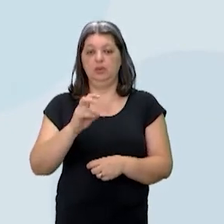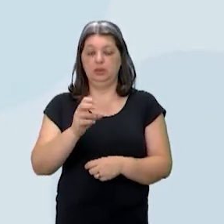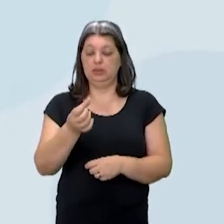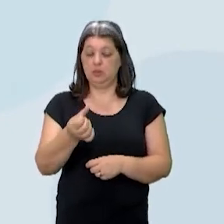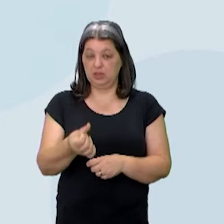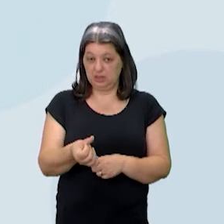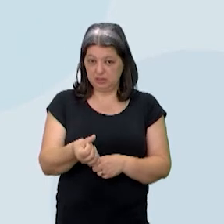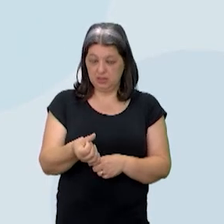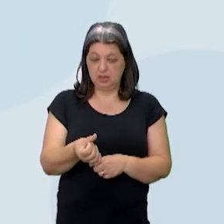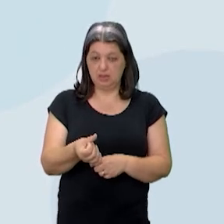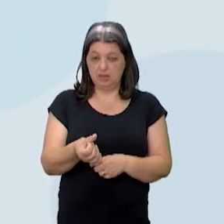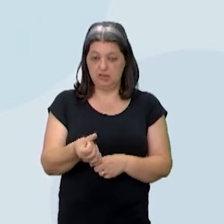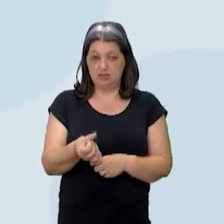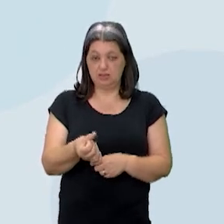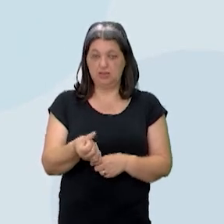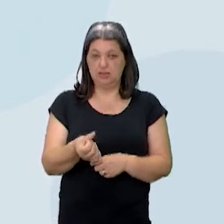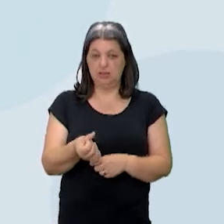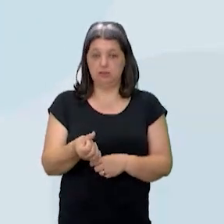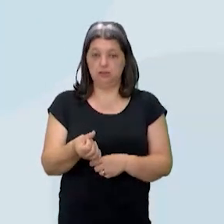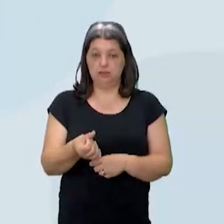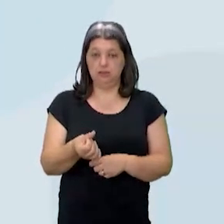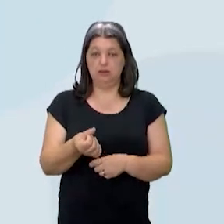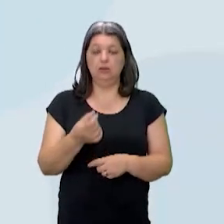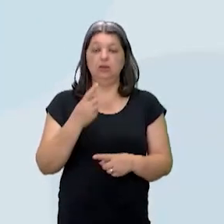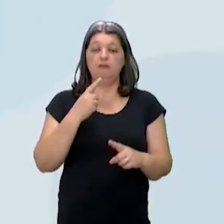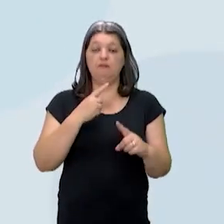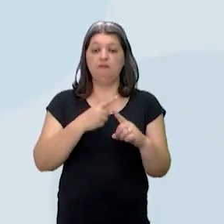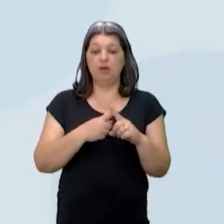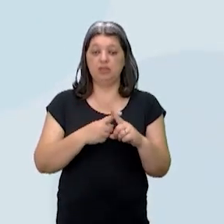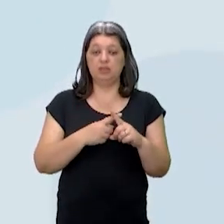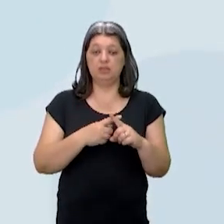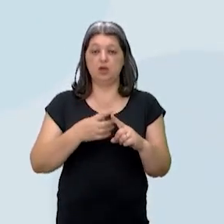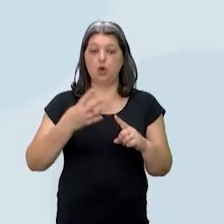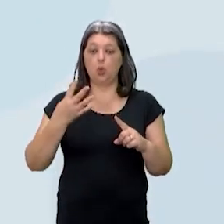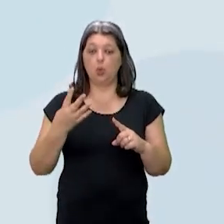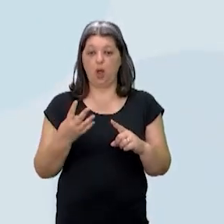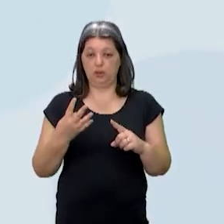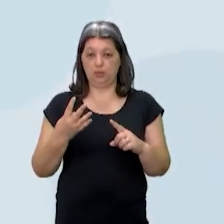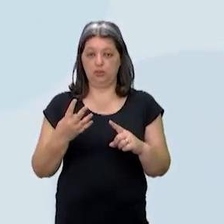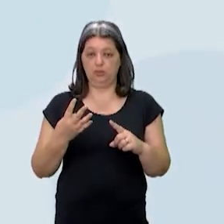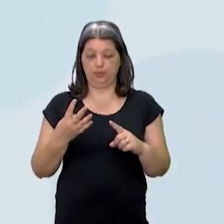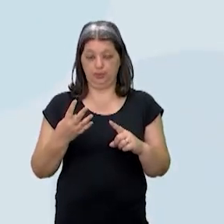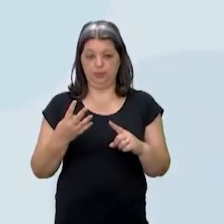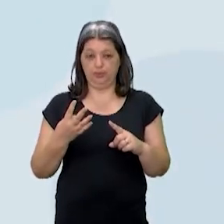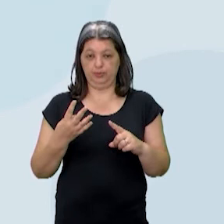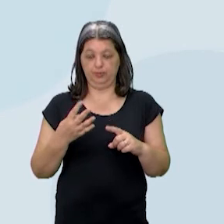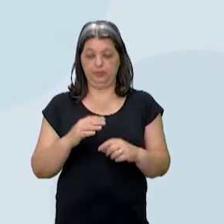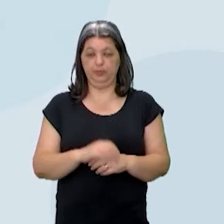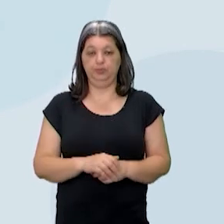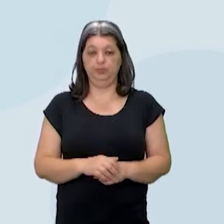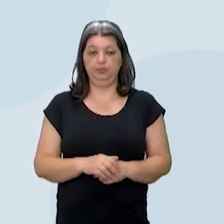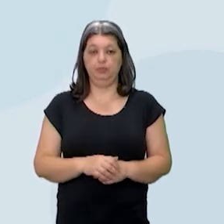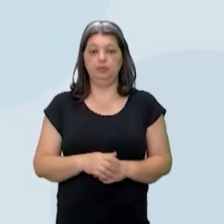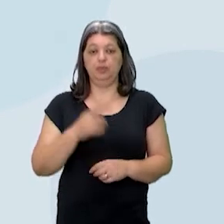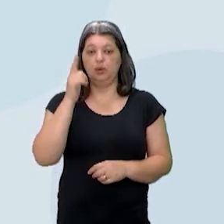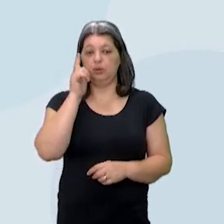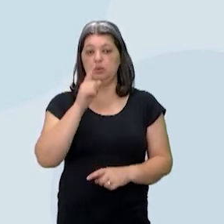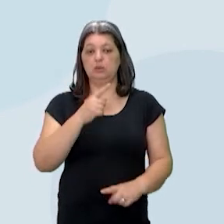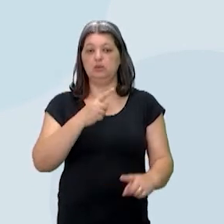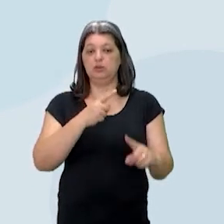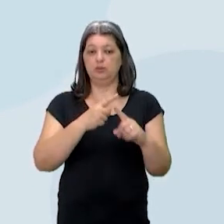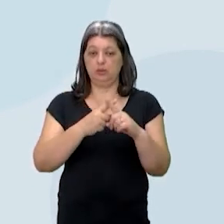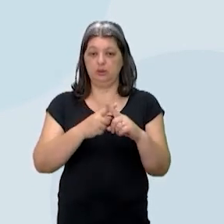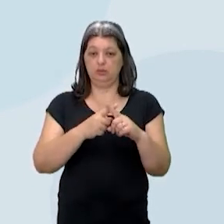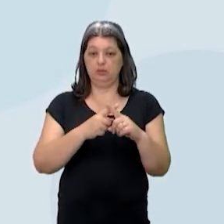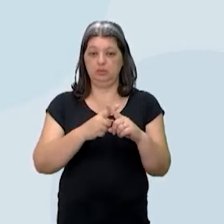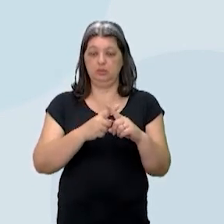0,56 ou 56 centavos vezes 4 unidades de salgadinhos. Para multiplicar, a gente faz de conta que